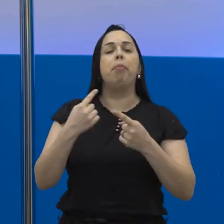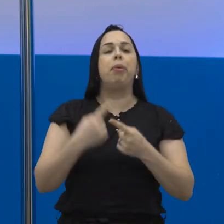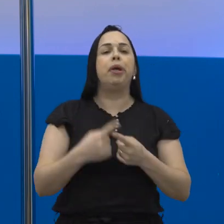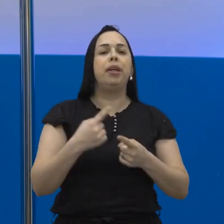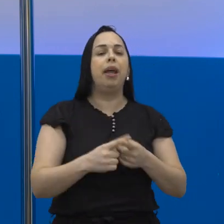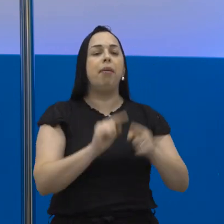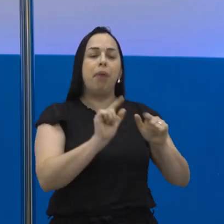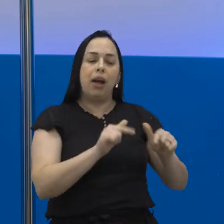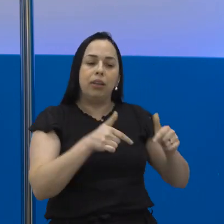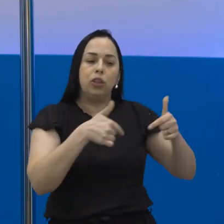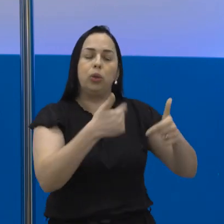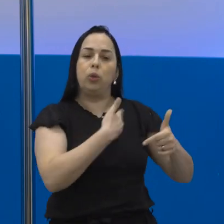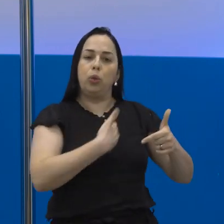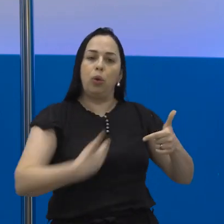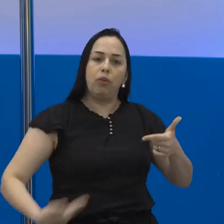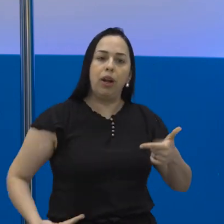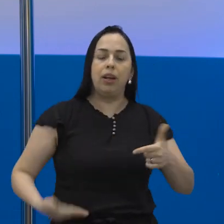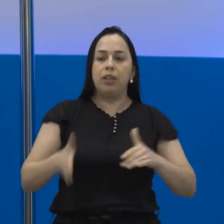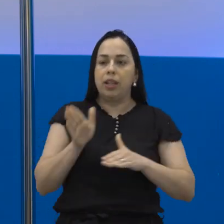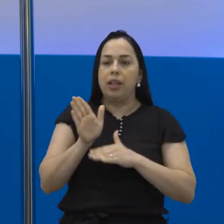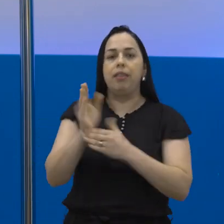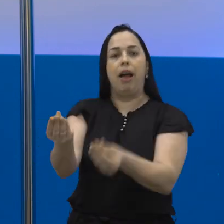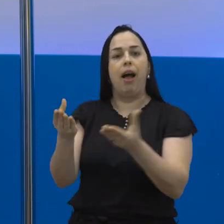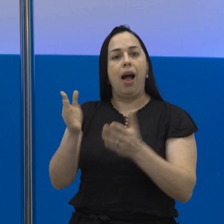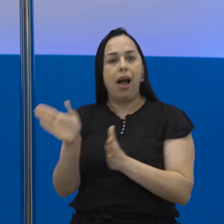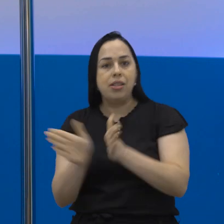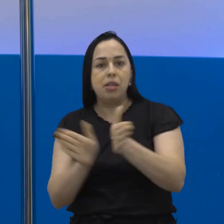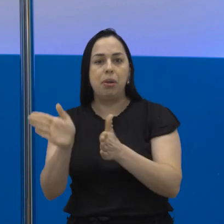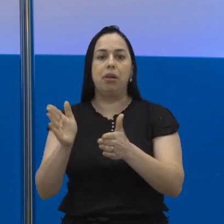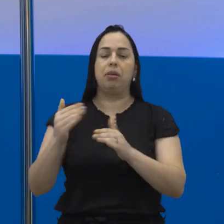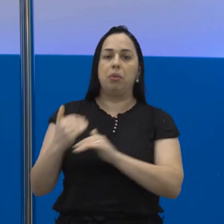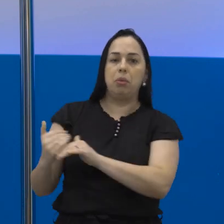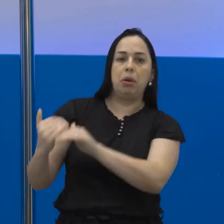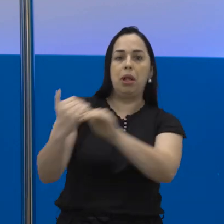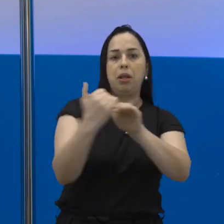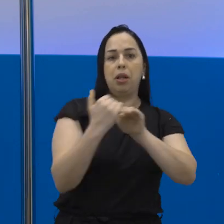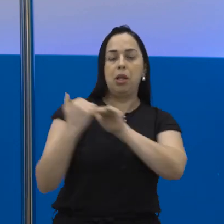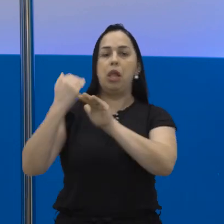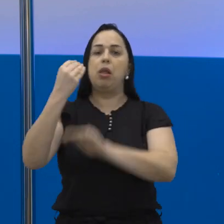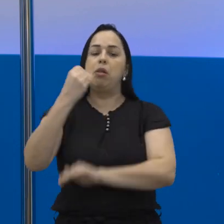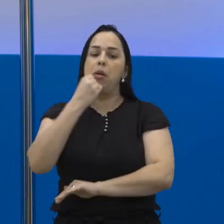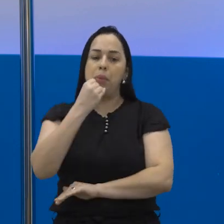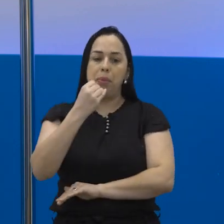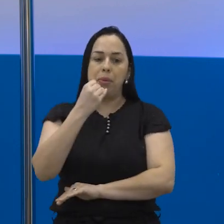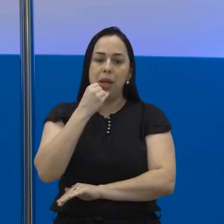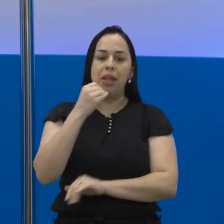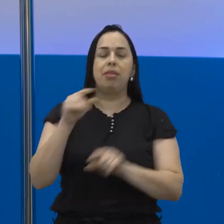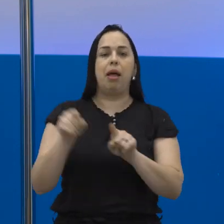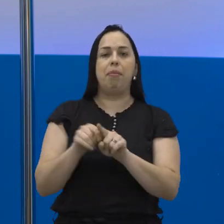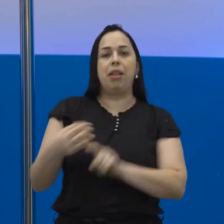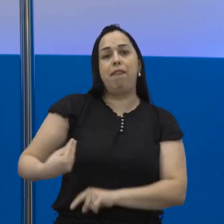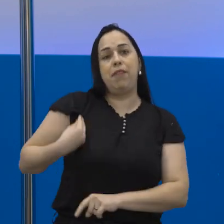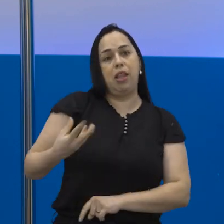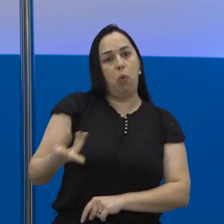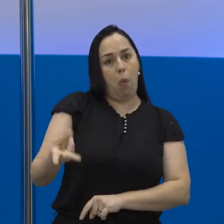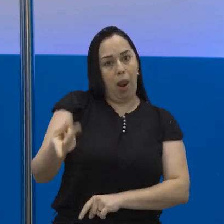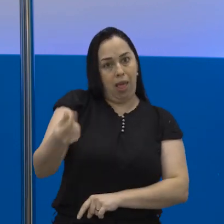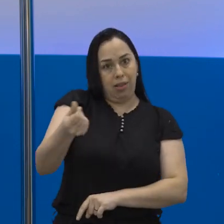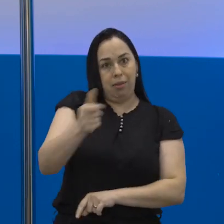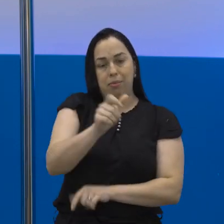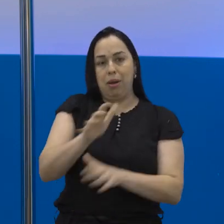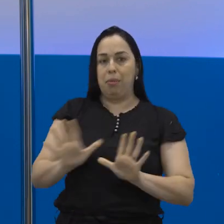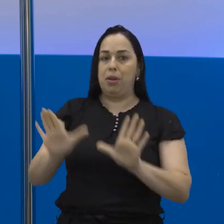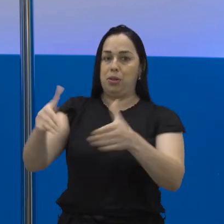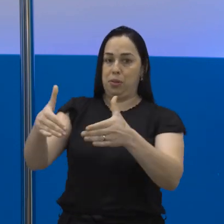públicas e ações que garantam acessibilidade, igualdade de oportunidades e qualidade de vida para